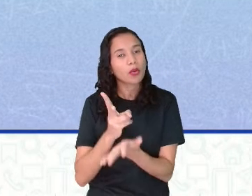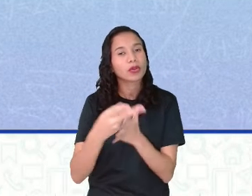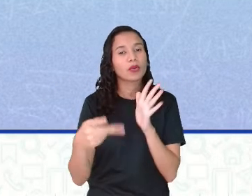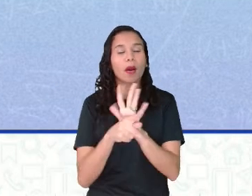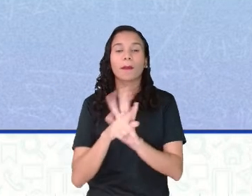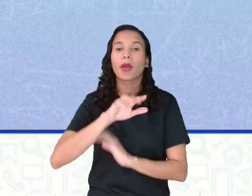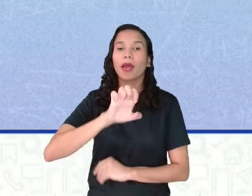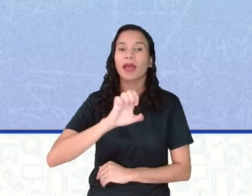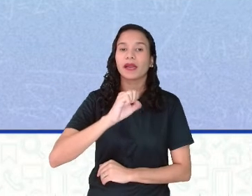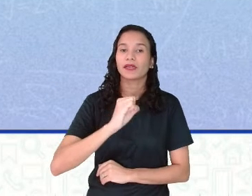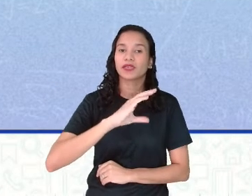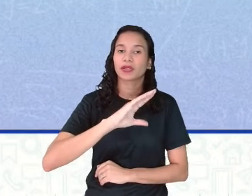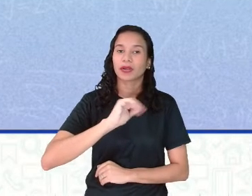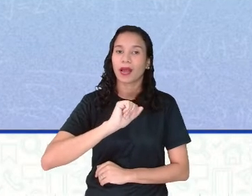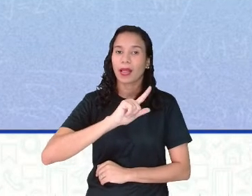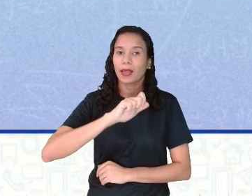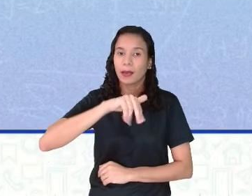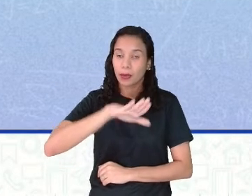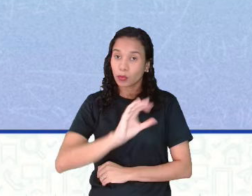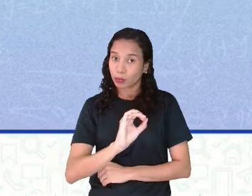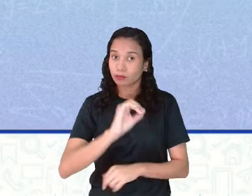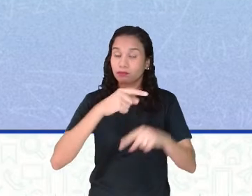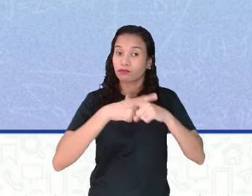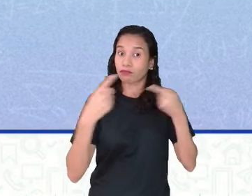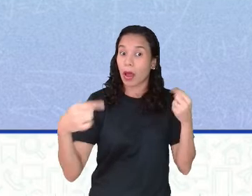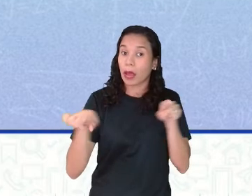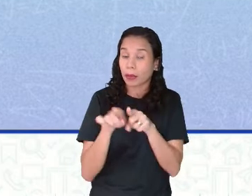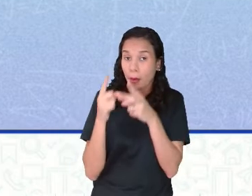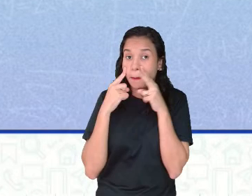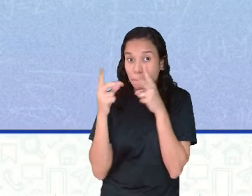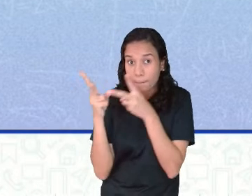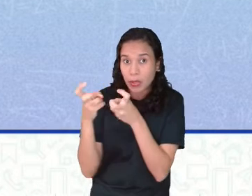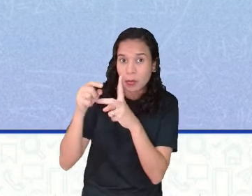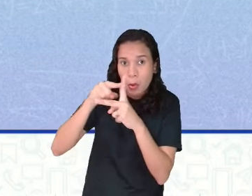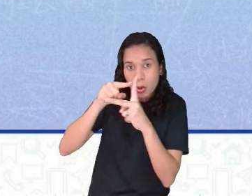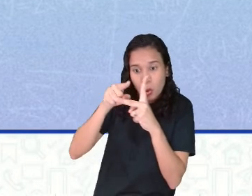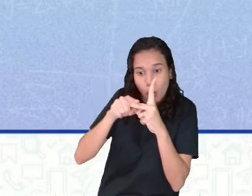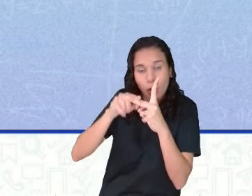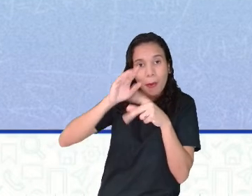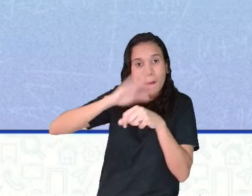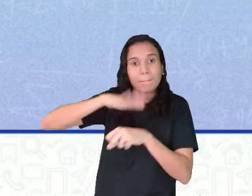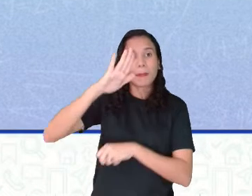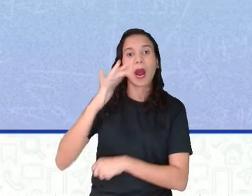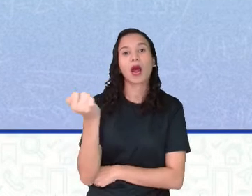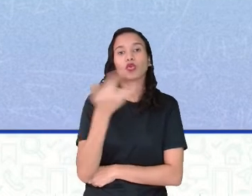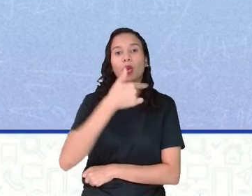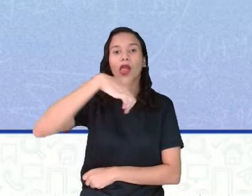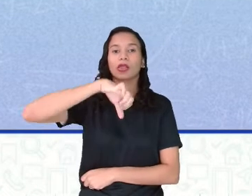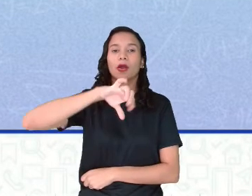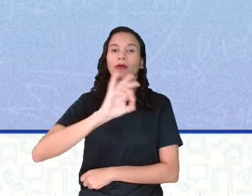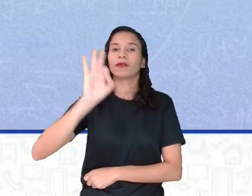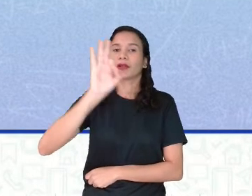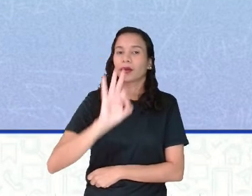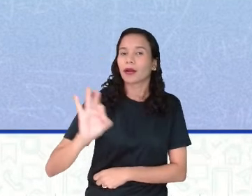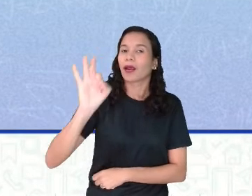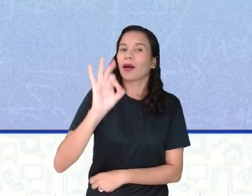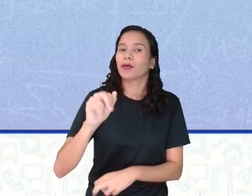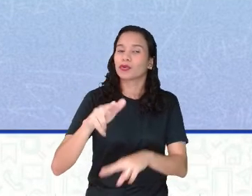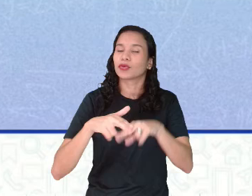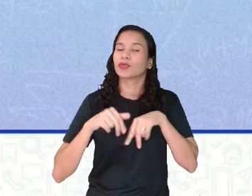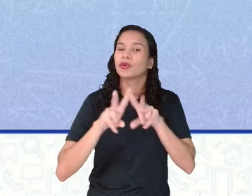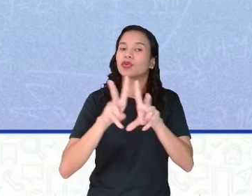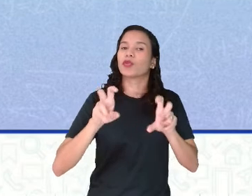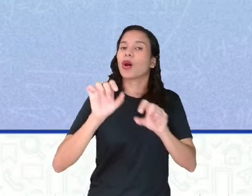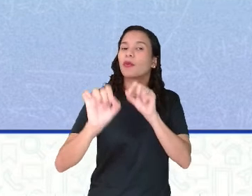um triângulo escaleno. E pode notar que ele tem um ângulo maior que 90 graus. Então, em relação